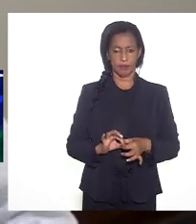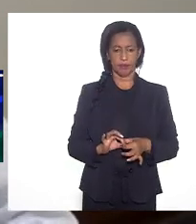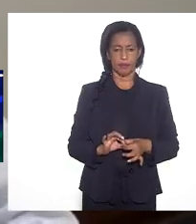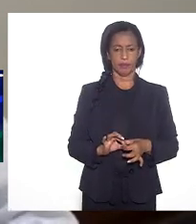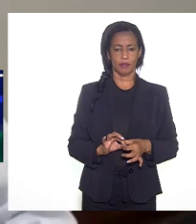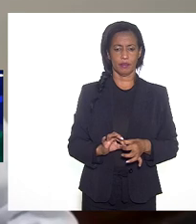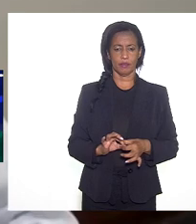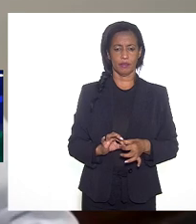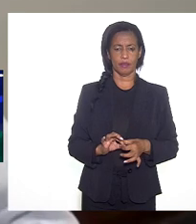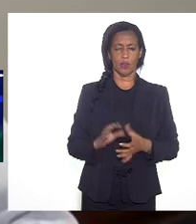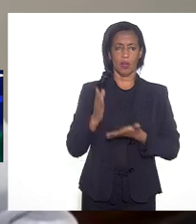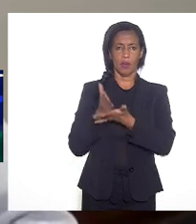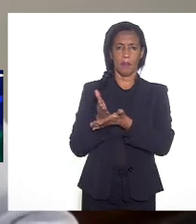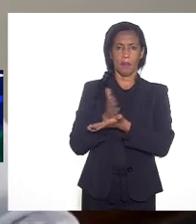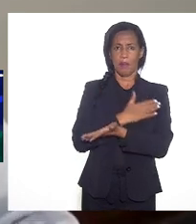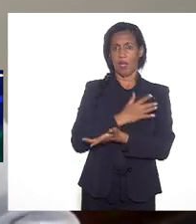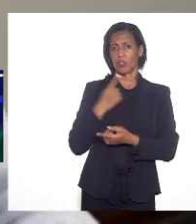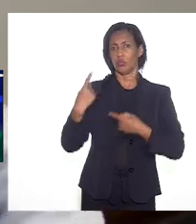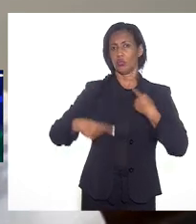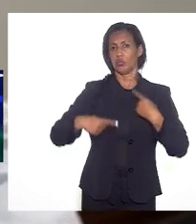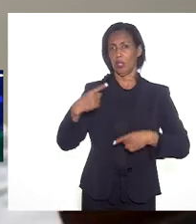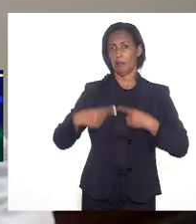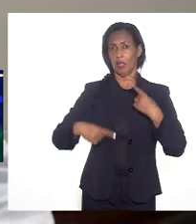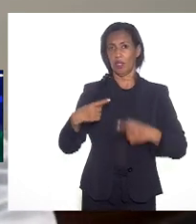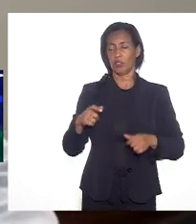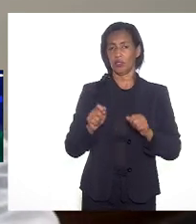com parte grande dos debates que fizemos